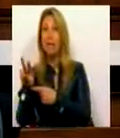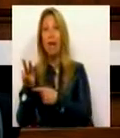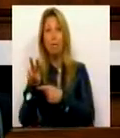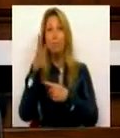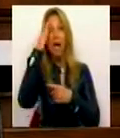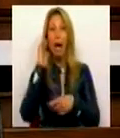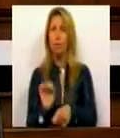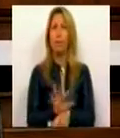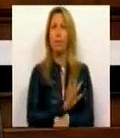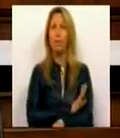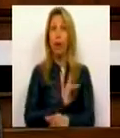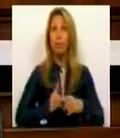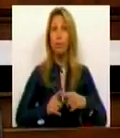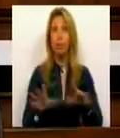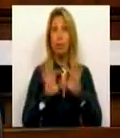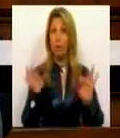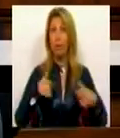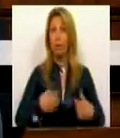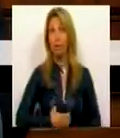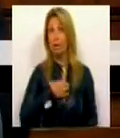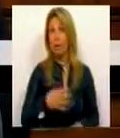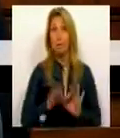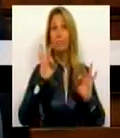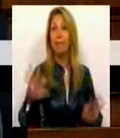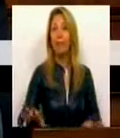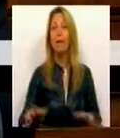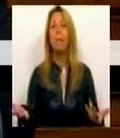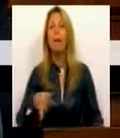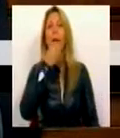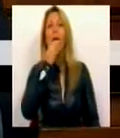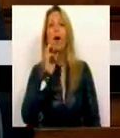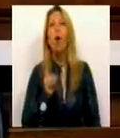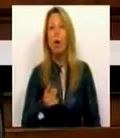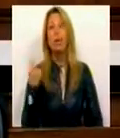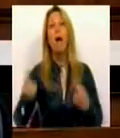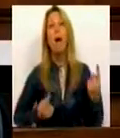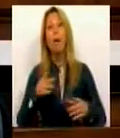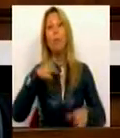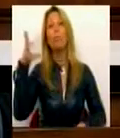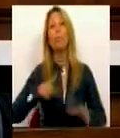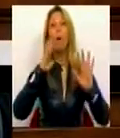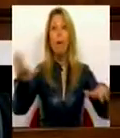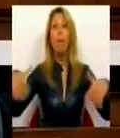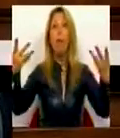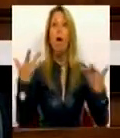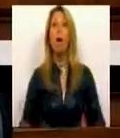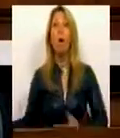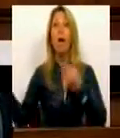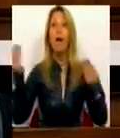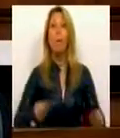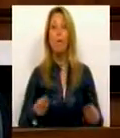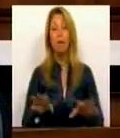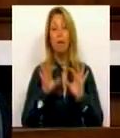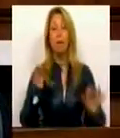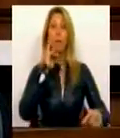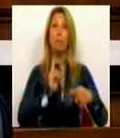fiquei, positivamente. E, portanto, do que estamos a falar é de algo que Portugal pode, neste momento, apresentar como uma